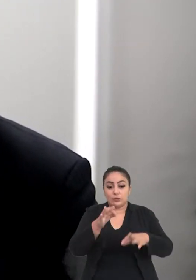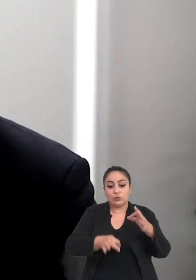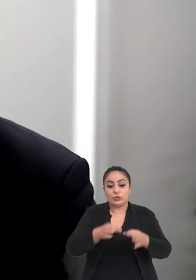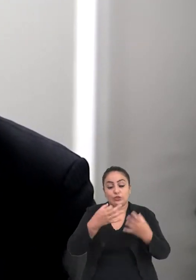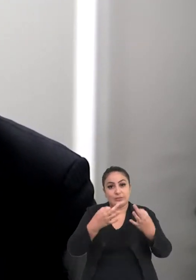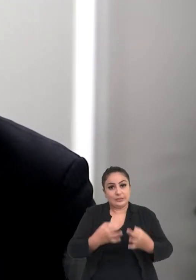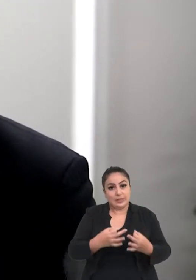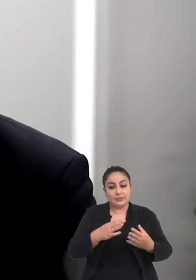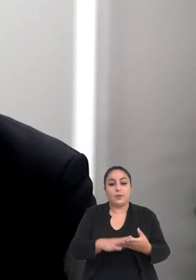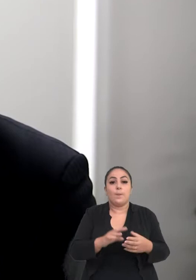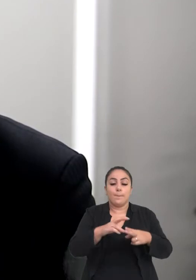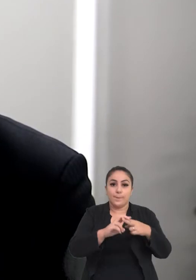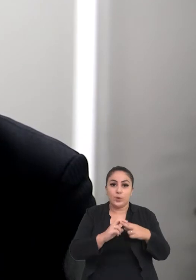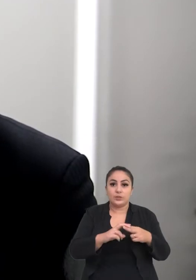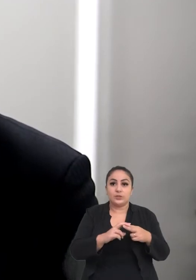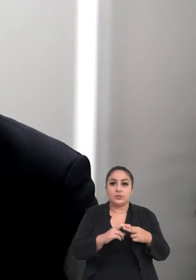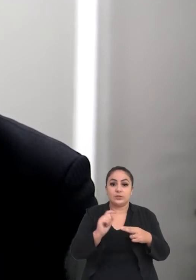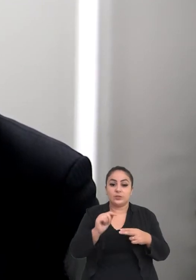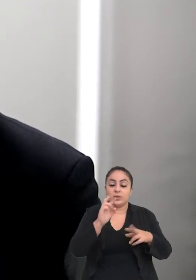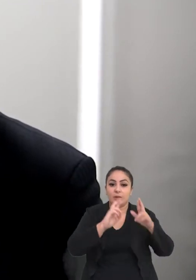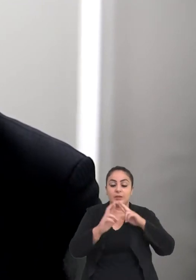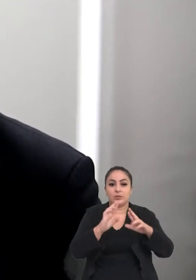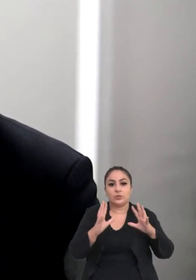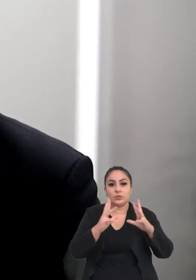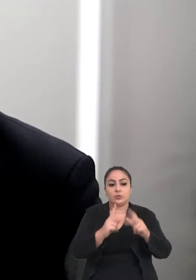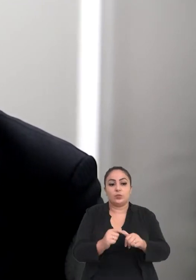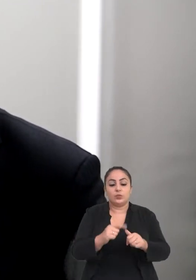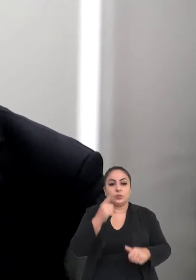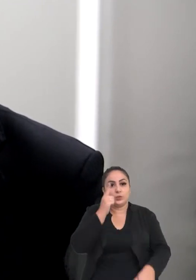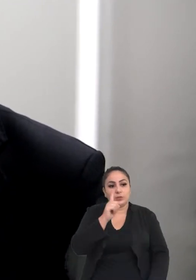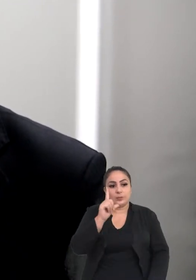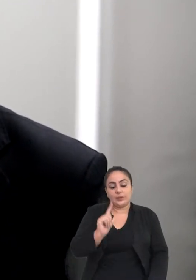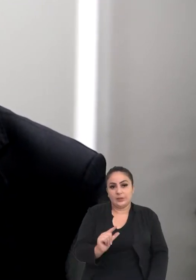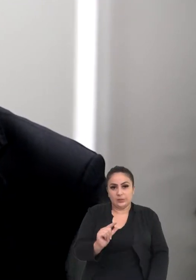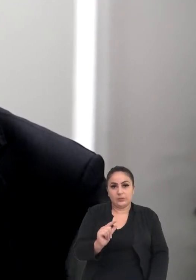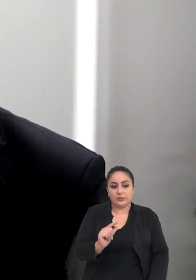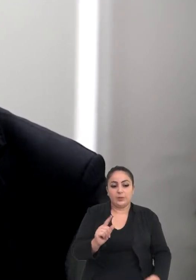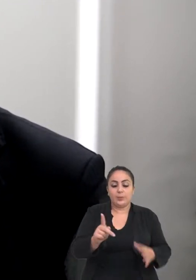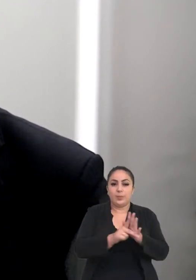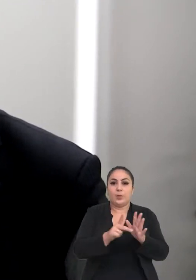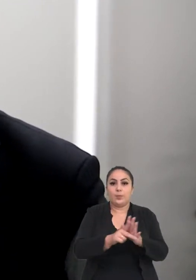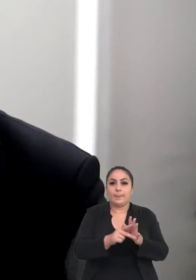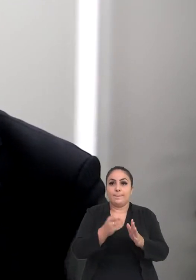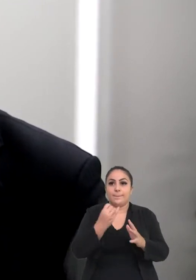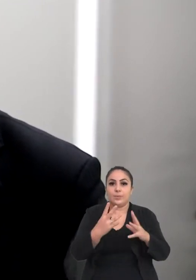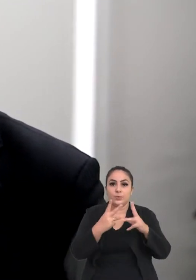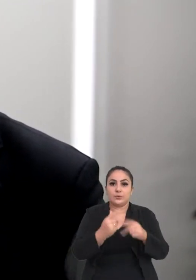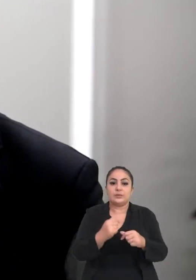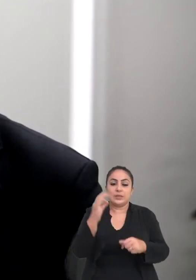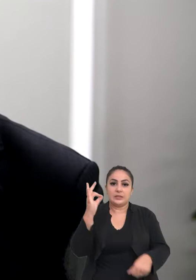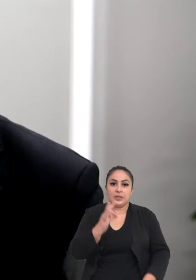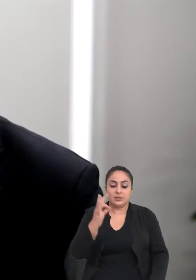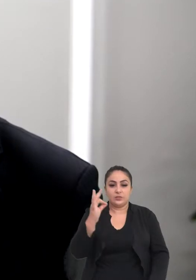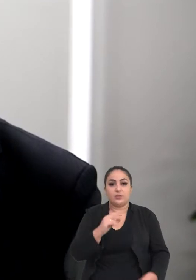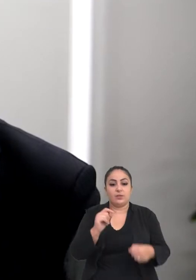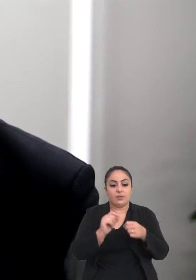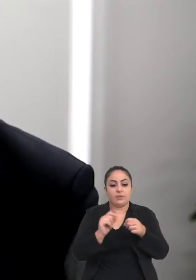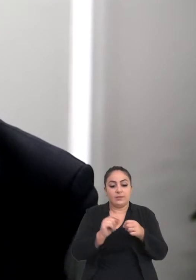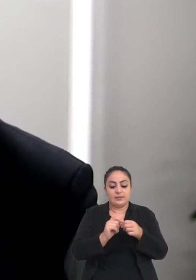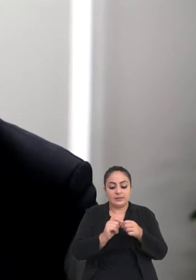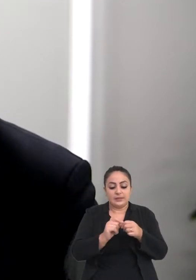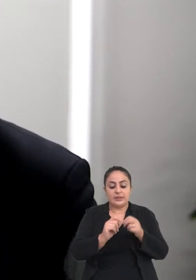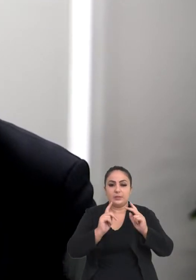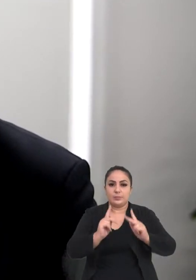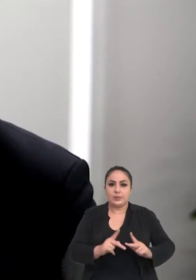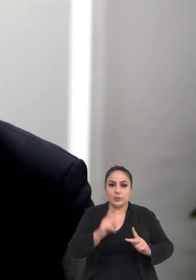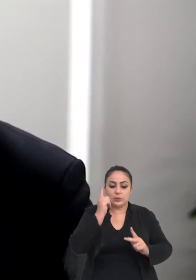visão jurídica correta. Então isso acaba resultando numa redução de boa parte dessas taxas, vai fazer com